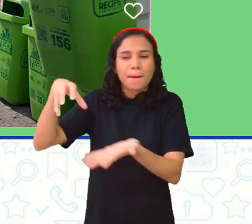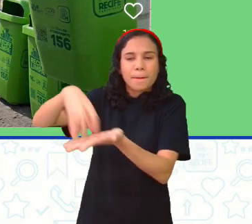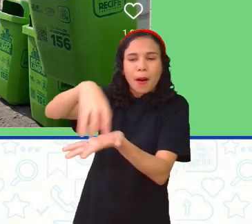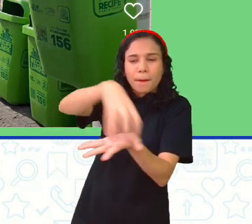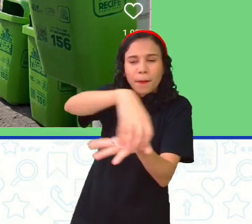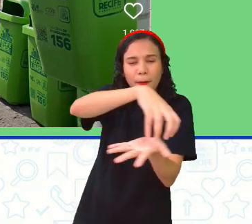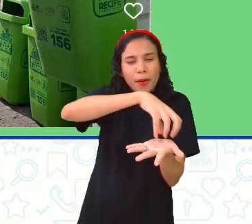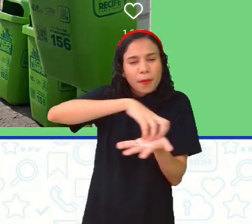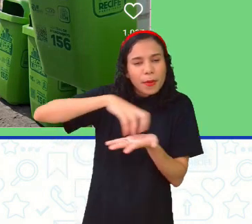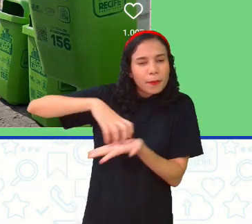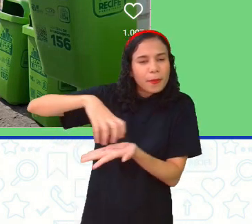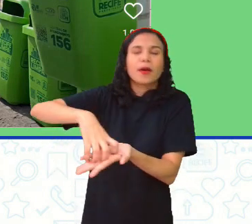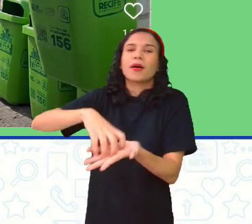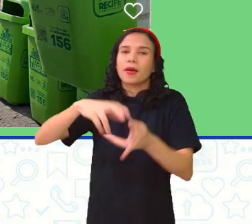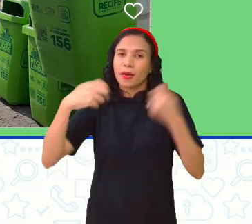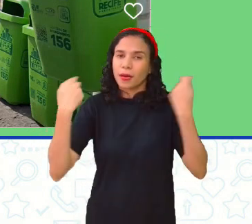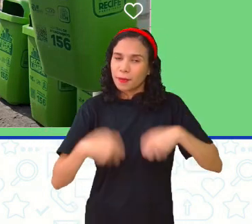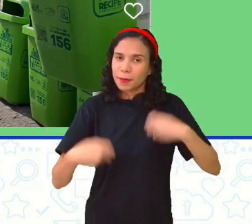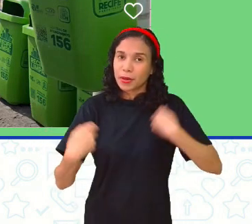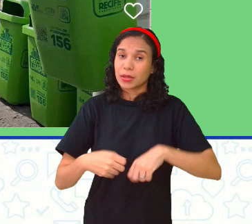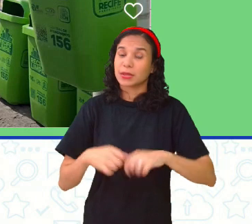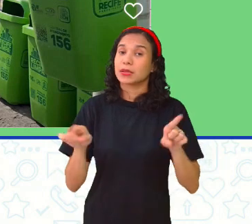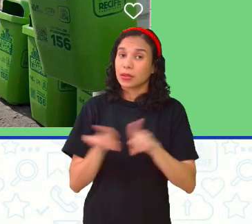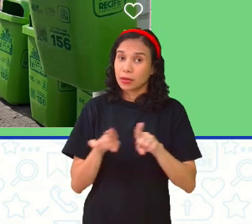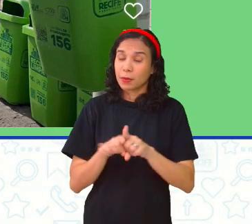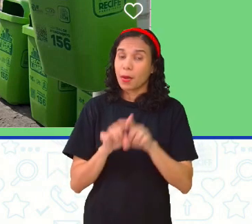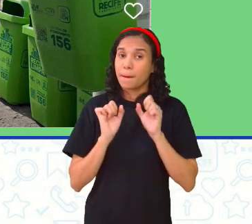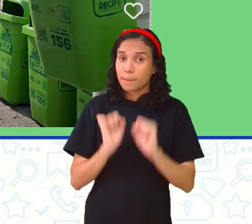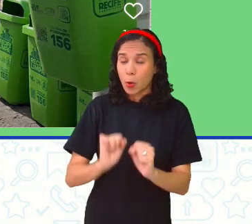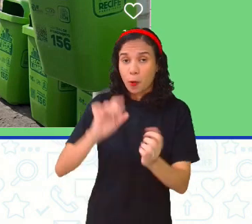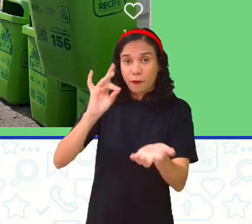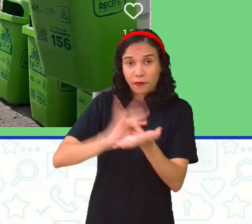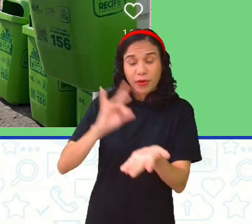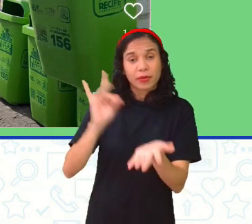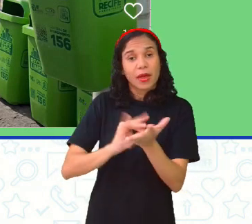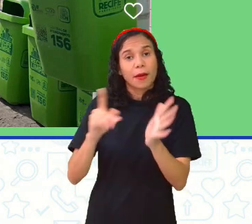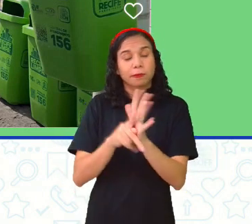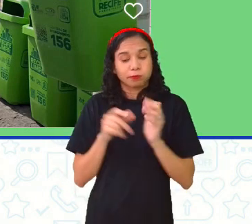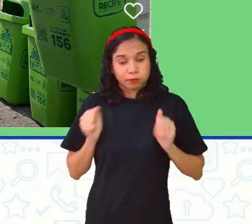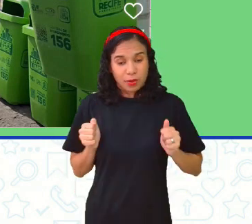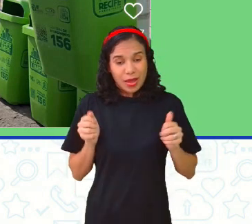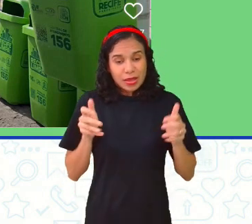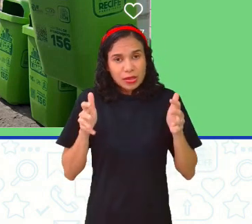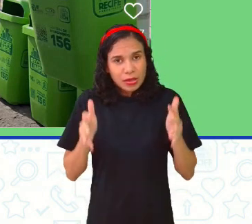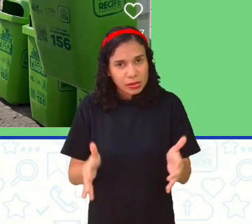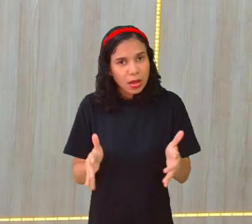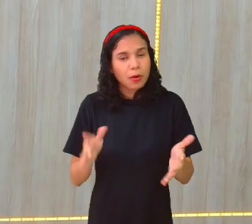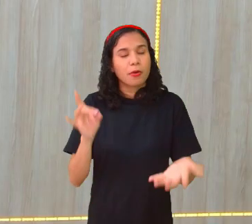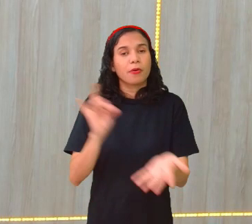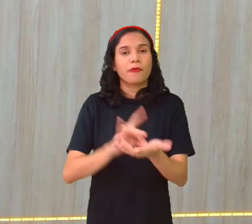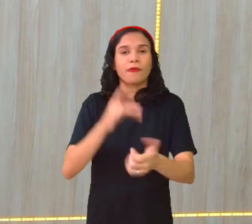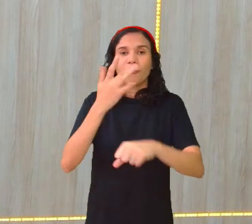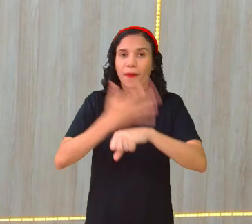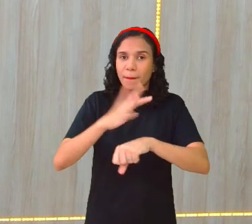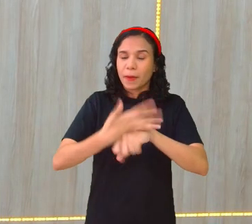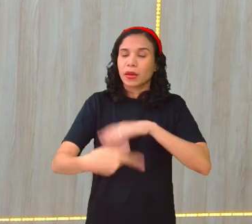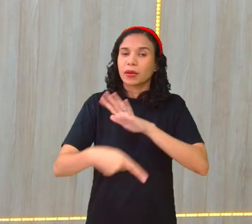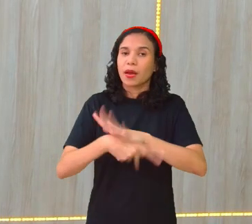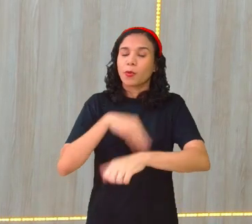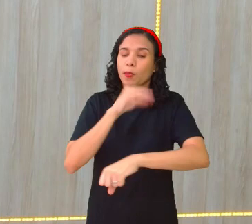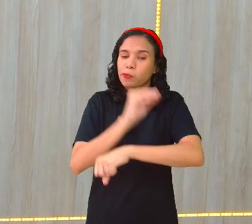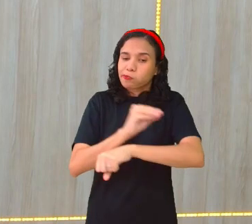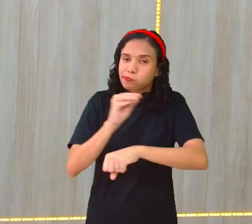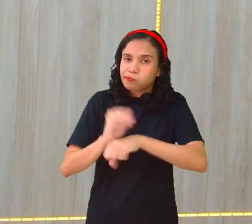de convivência, e que nós possamos também realmente pôr em ação a nossa prática de